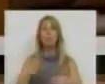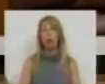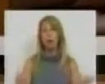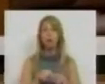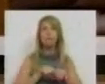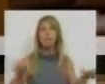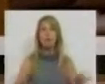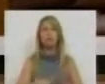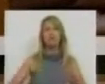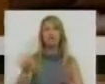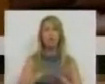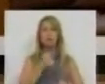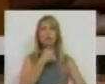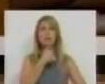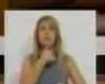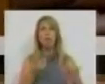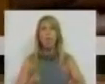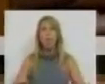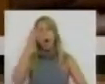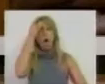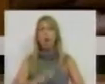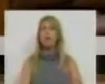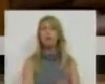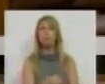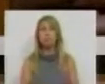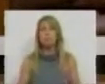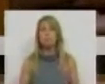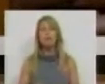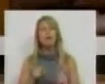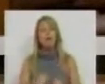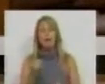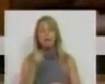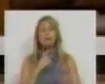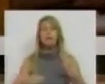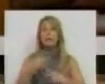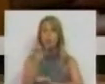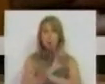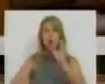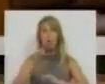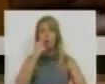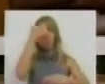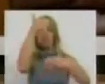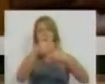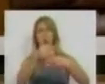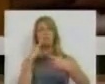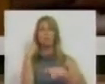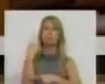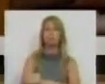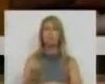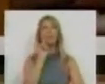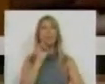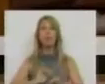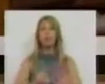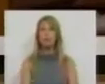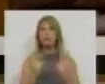decisão que fogem ao escrutínio. Falta até a crítica à Europa que se fecha em muros, que nega valores fundamentais como